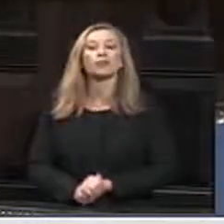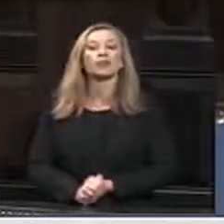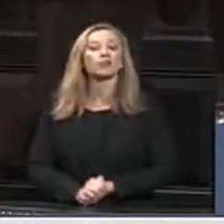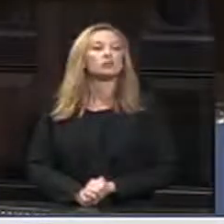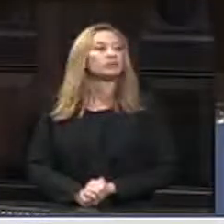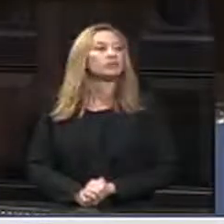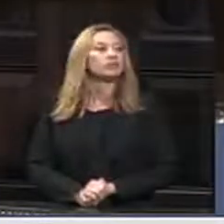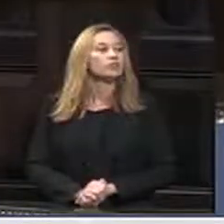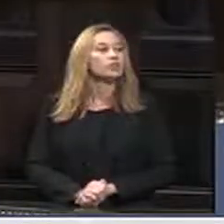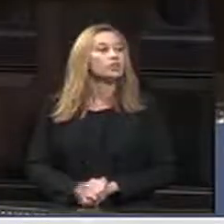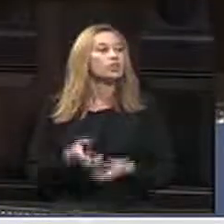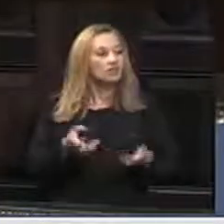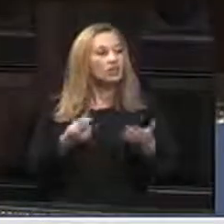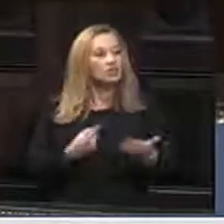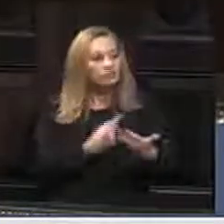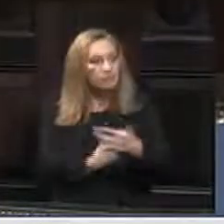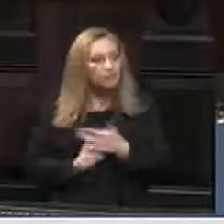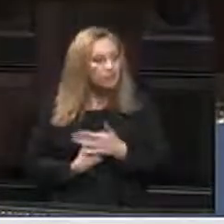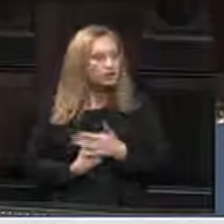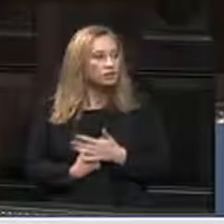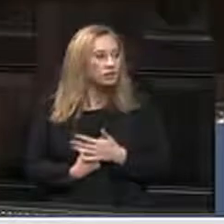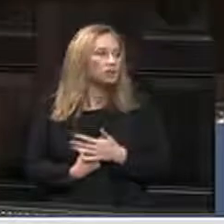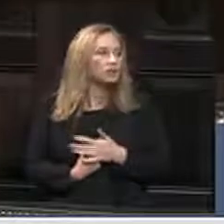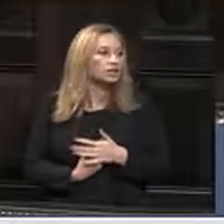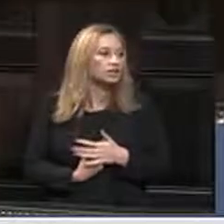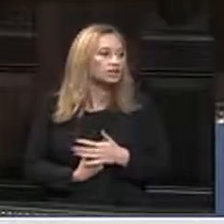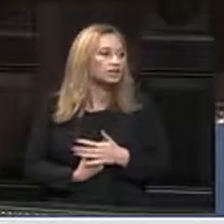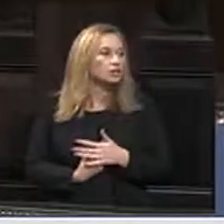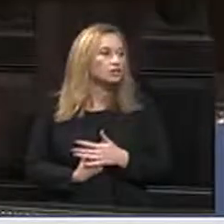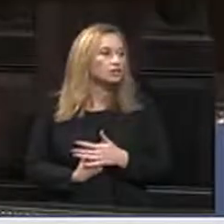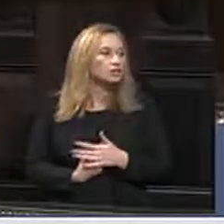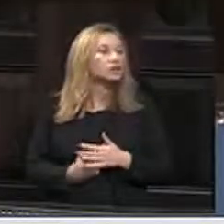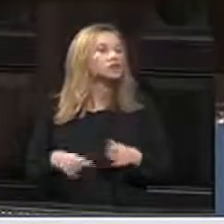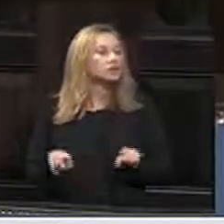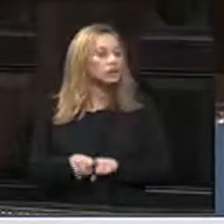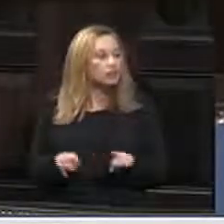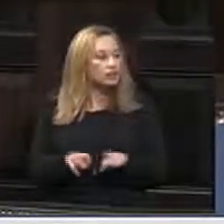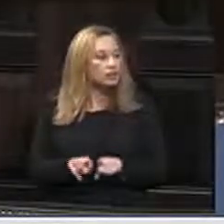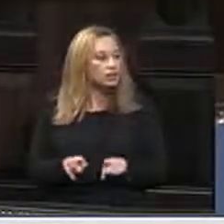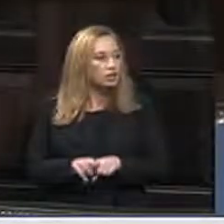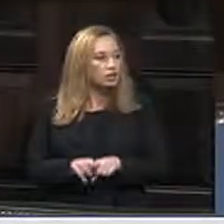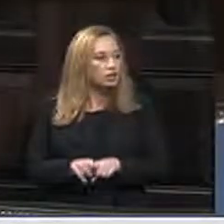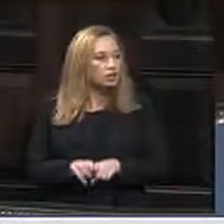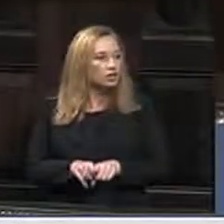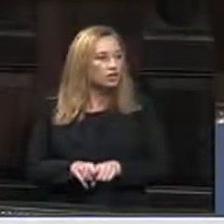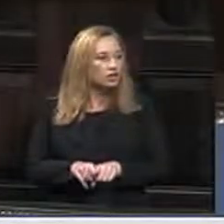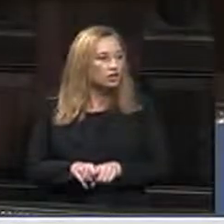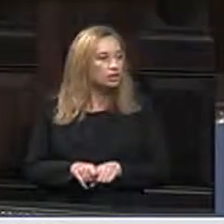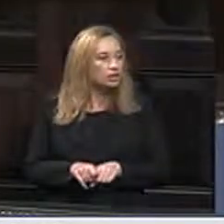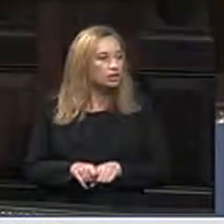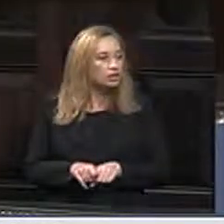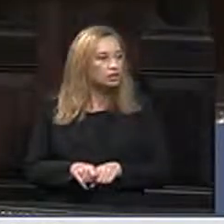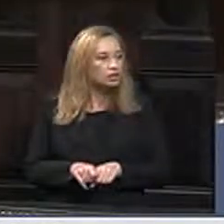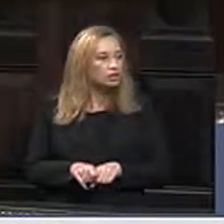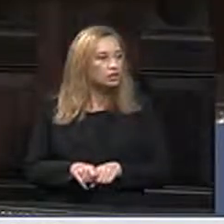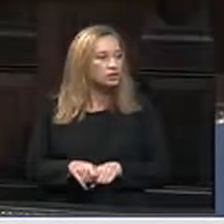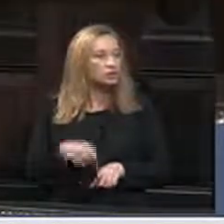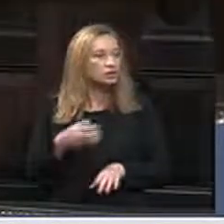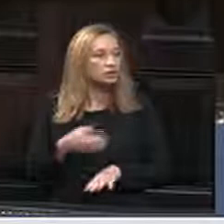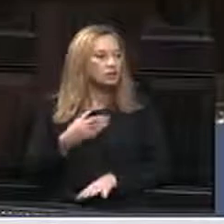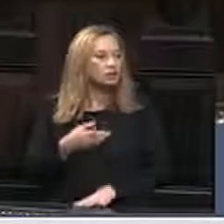sentido de defender exatamente e, ao mesmo tempo, solicitar dos meus pares, tanto deputadas como